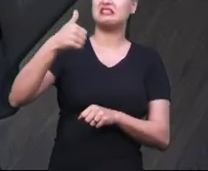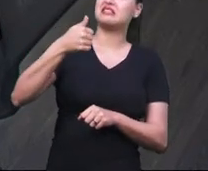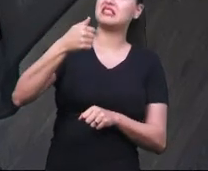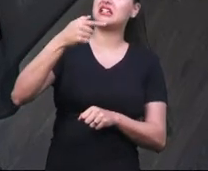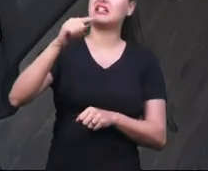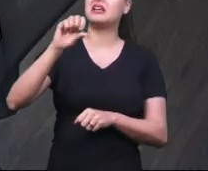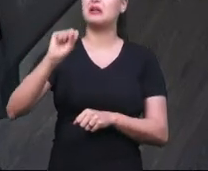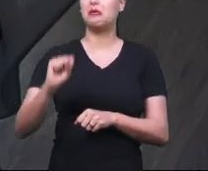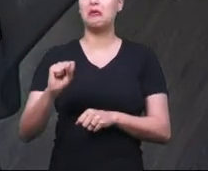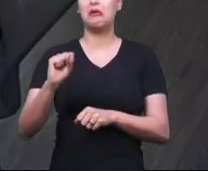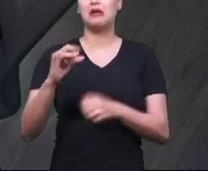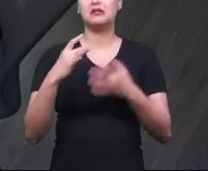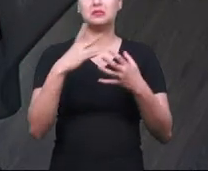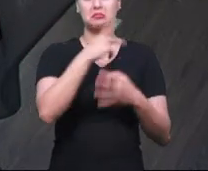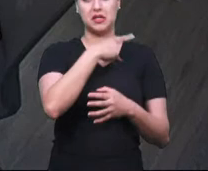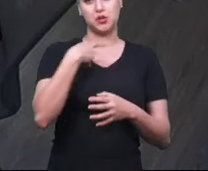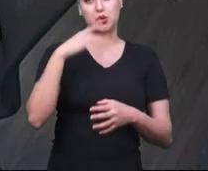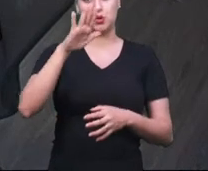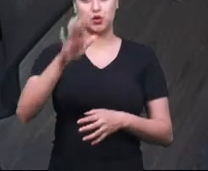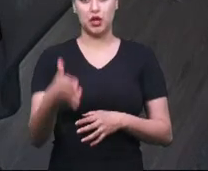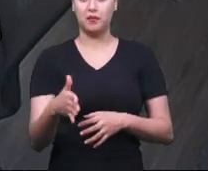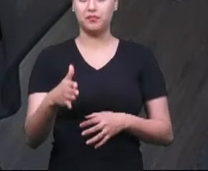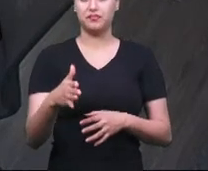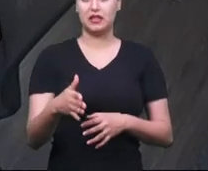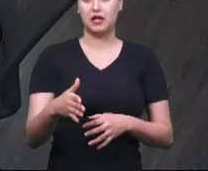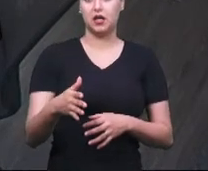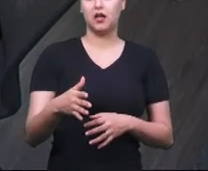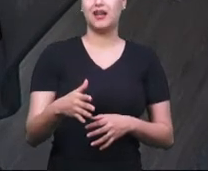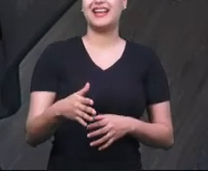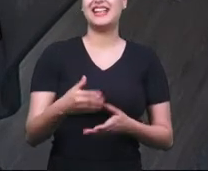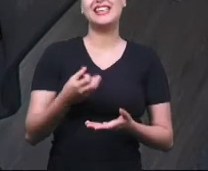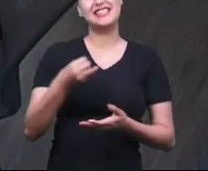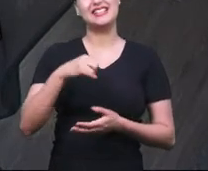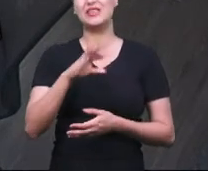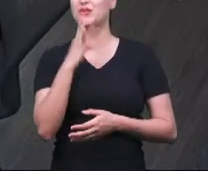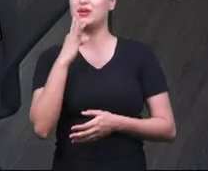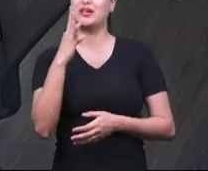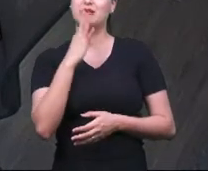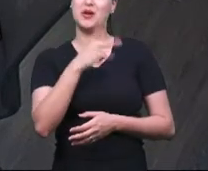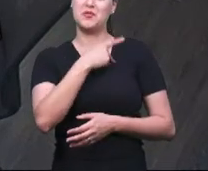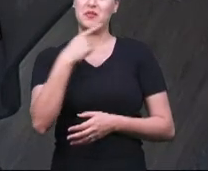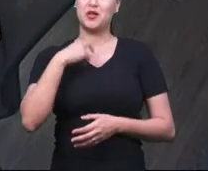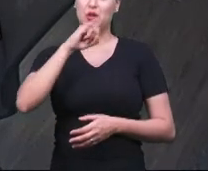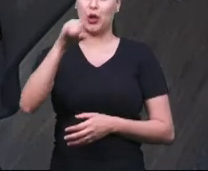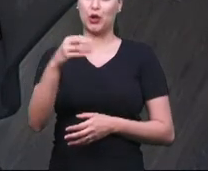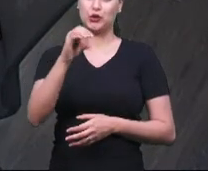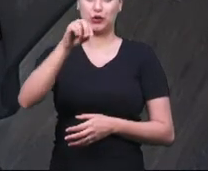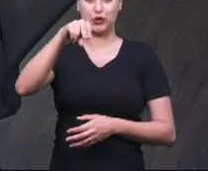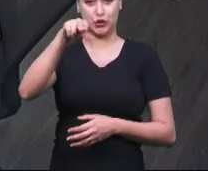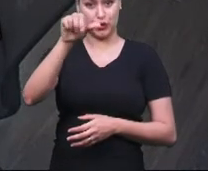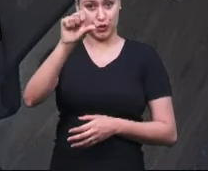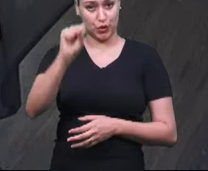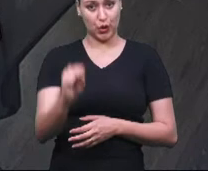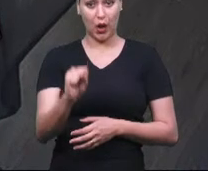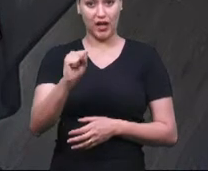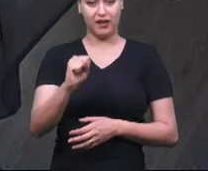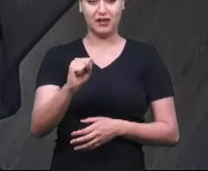igreja, já toca com o pastor Jonas. Quem não conheceu, perdeu muito. E eu nunca